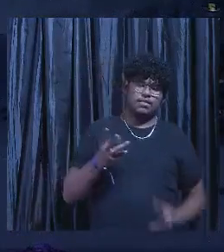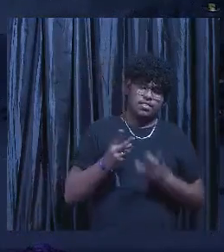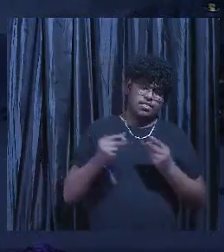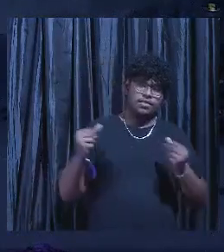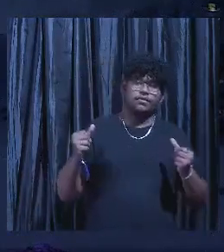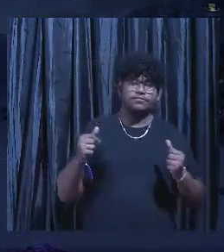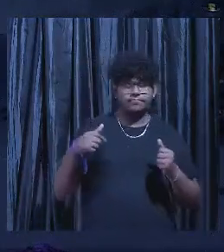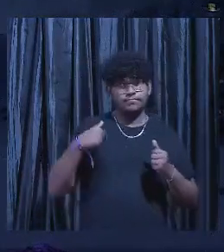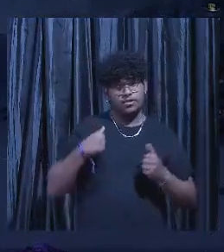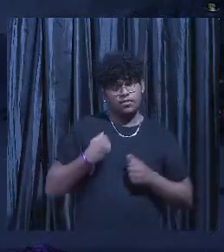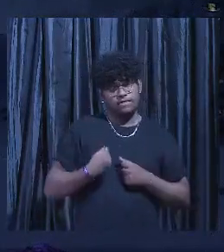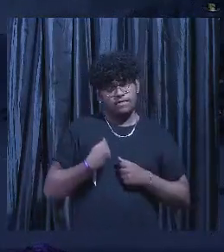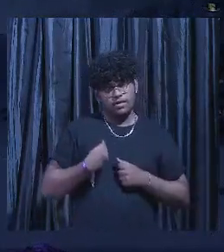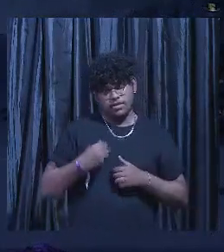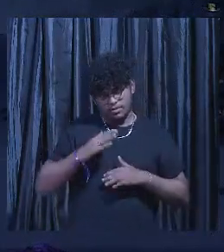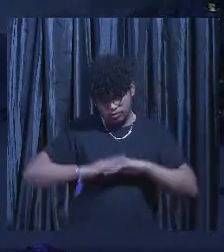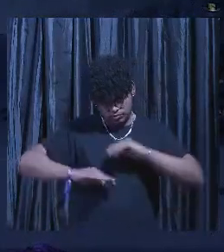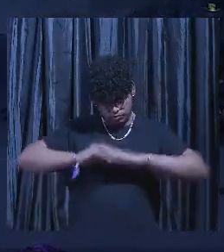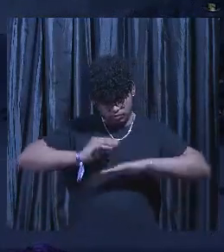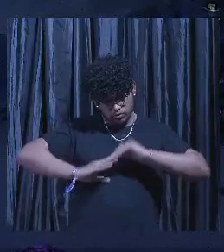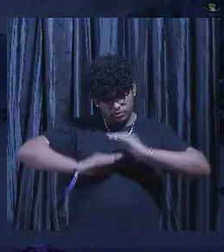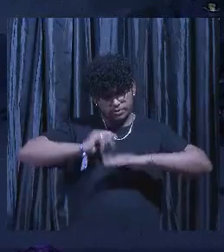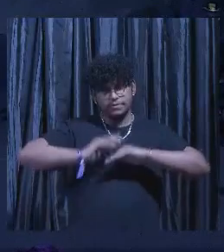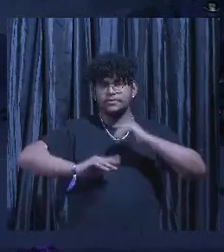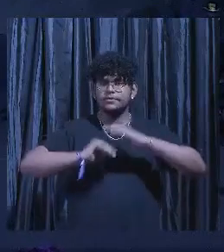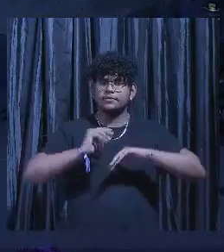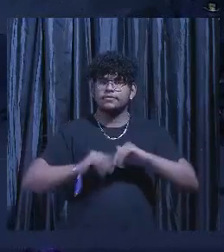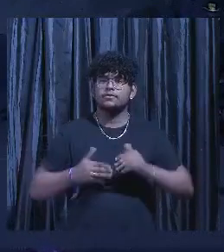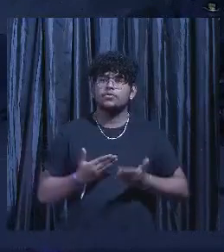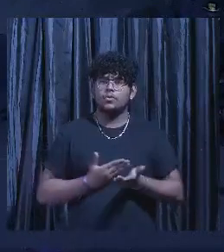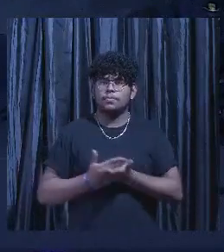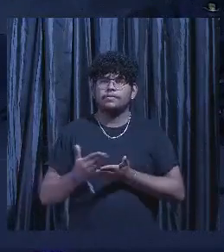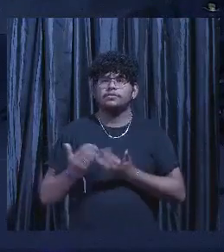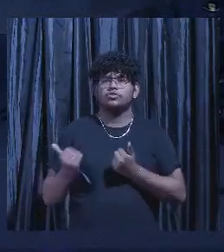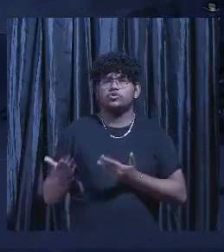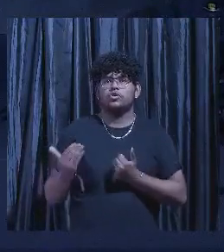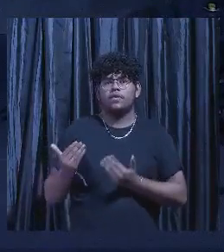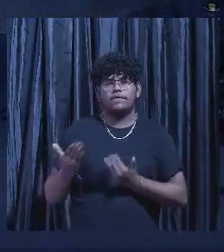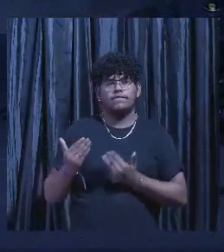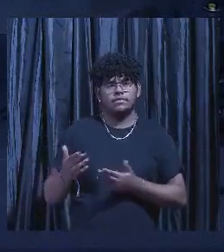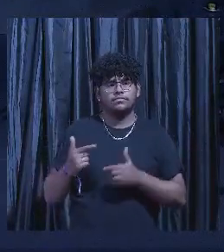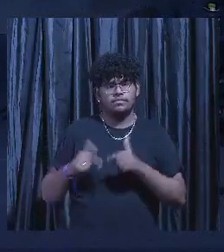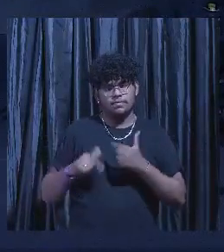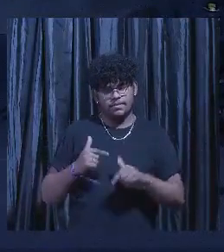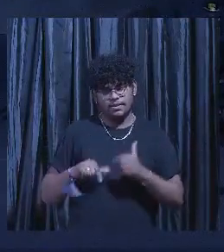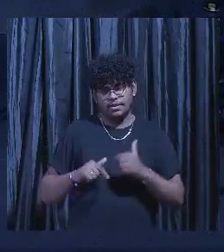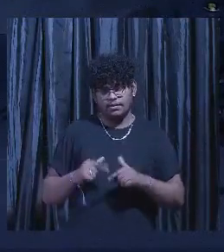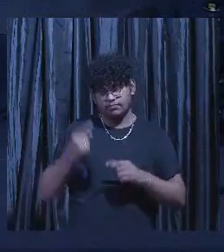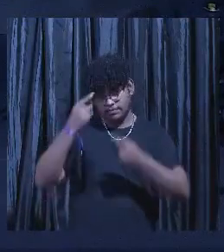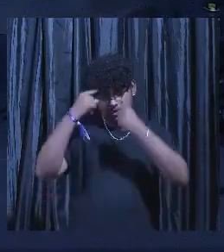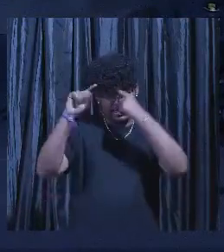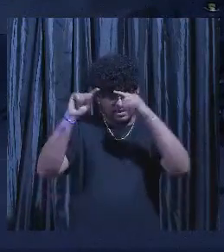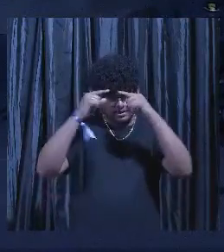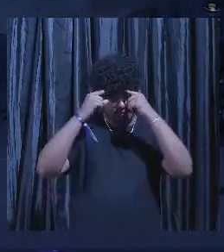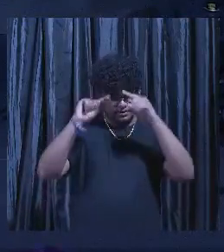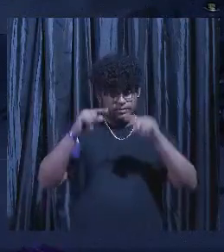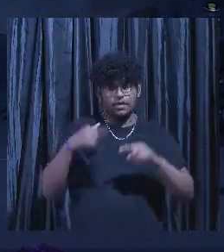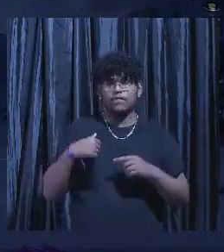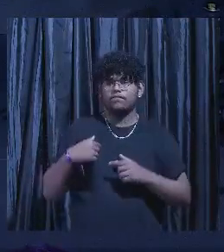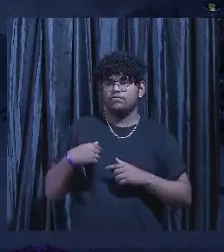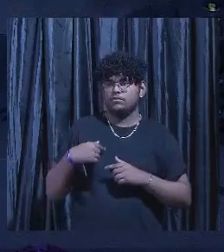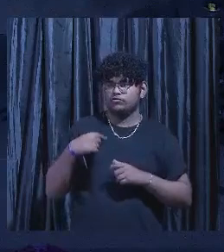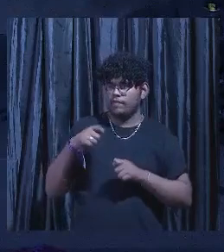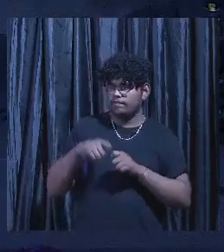a trabalhar muito jovem, com 15 anos, já com criação, porque eu adorava criar. Fiz colegial